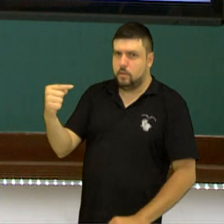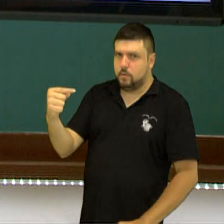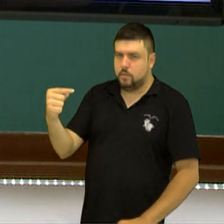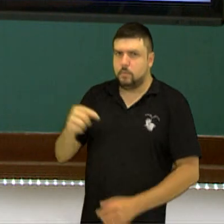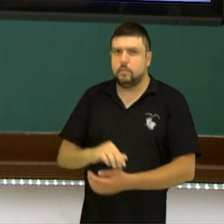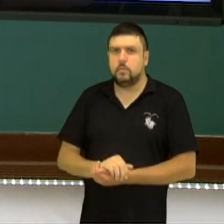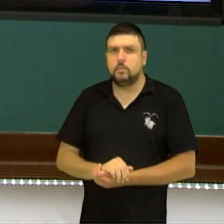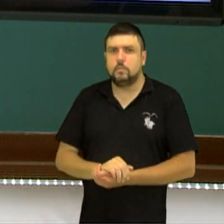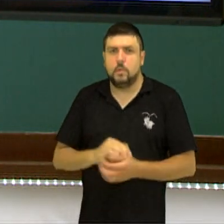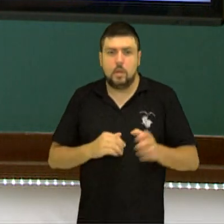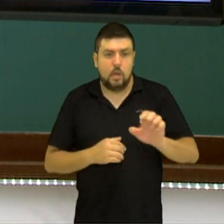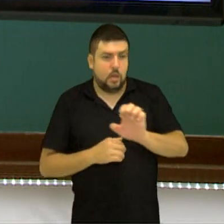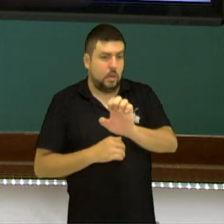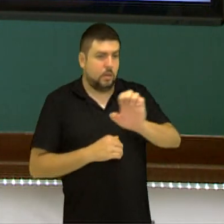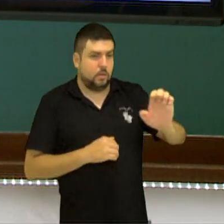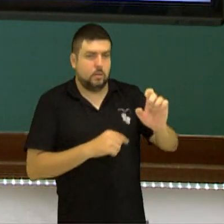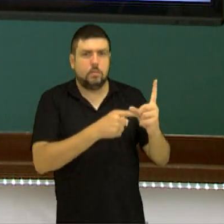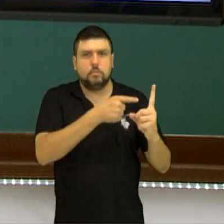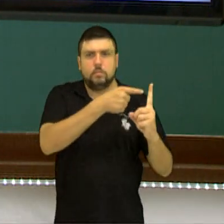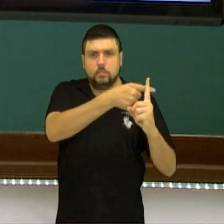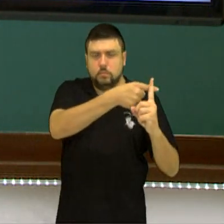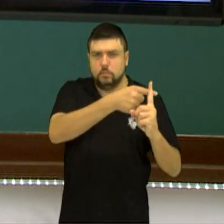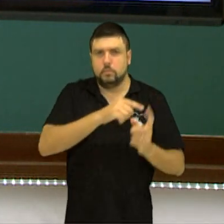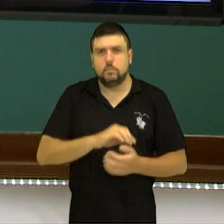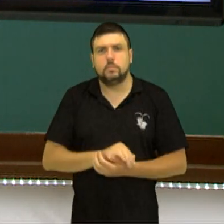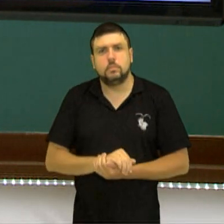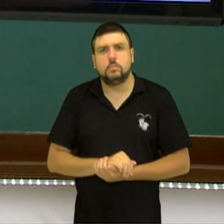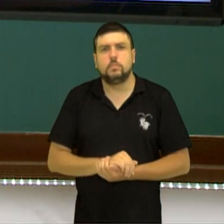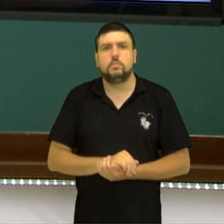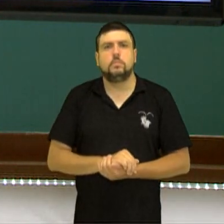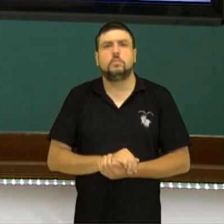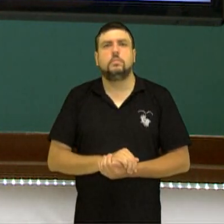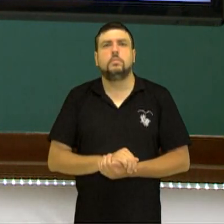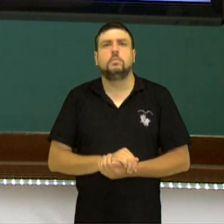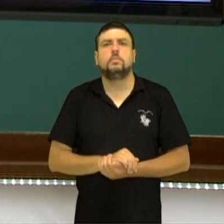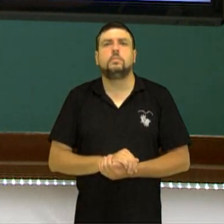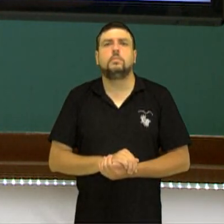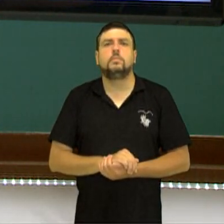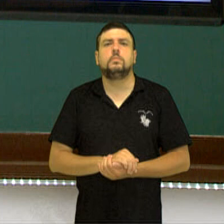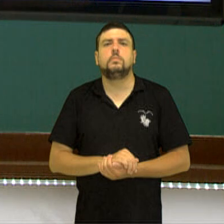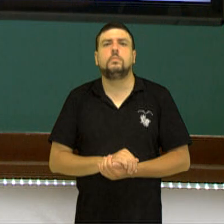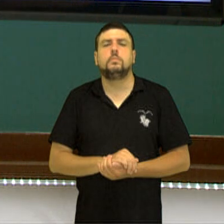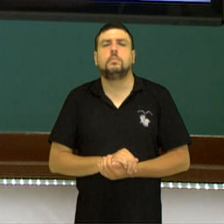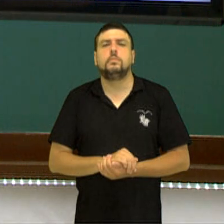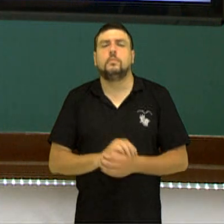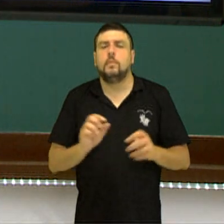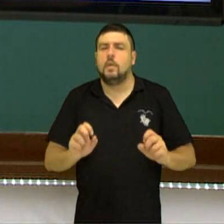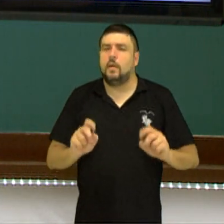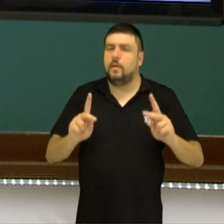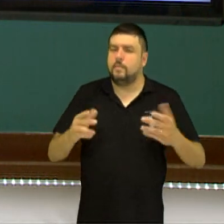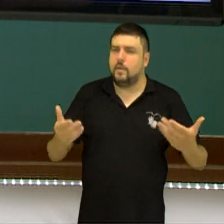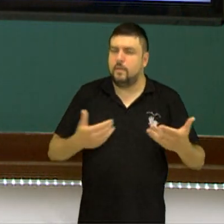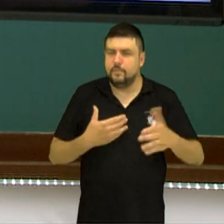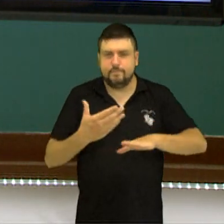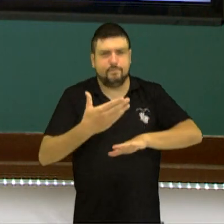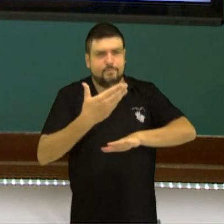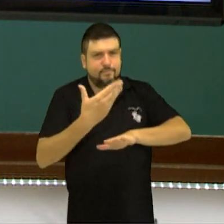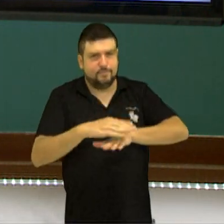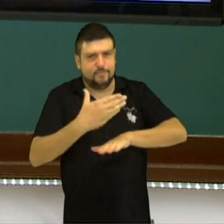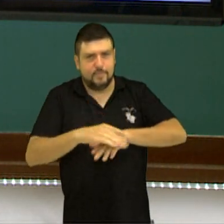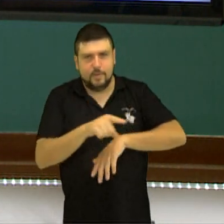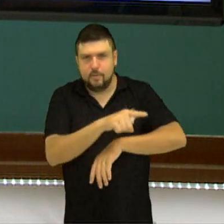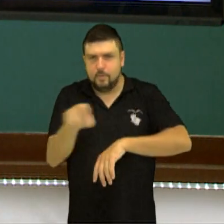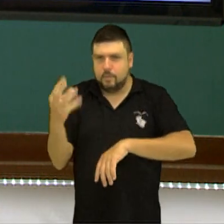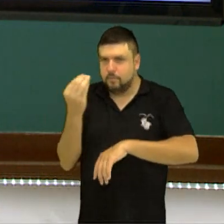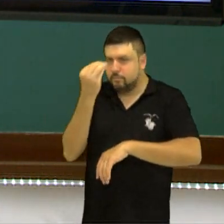Vamos praticar isso para ficar bem claro para a gente, né? Vamos lá. Qual é a ordem de grandeza da classe do